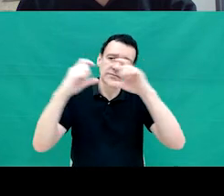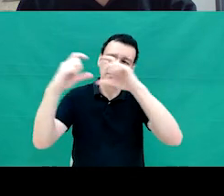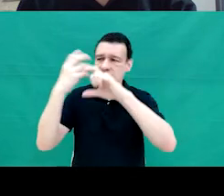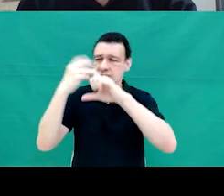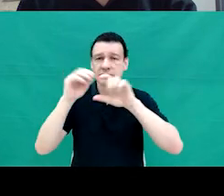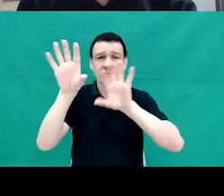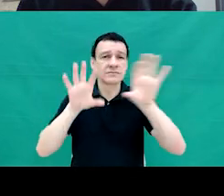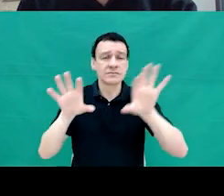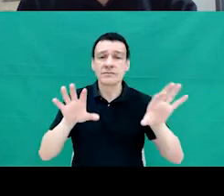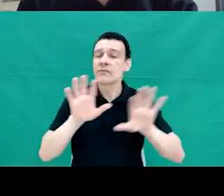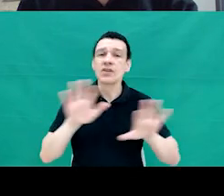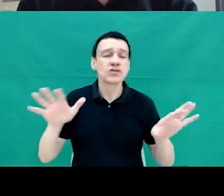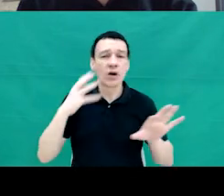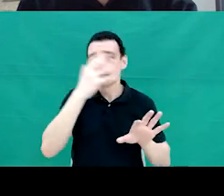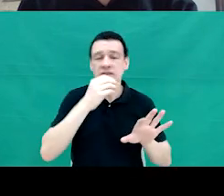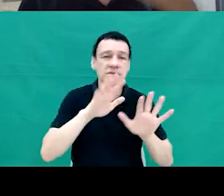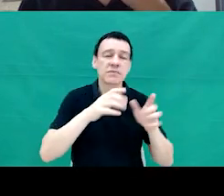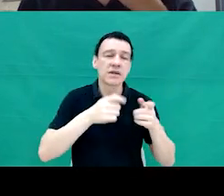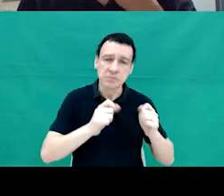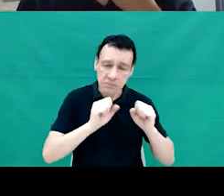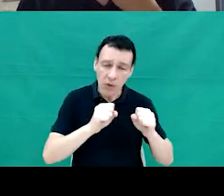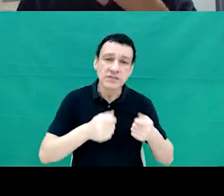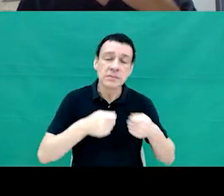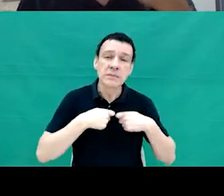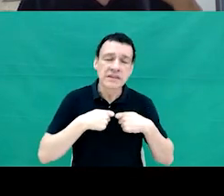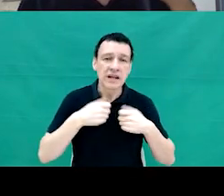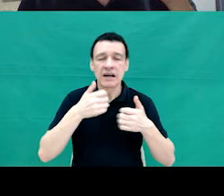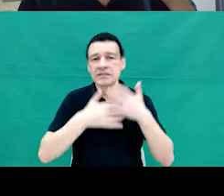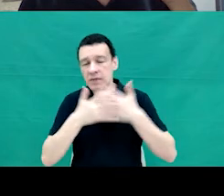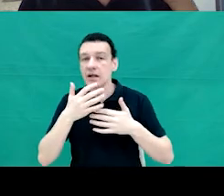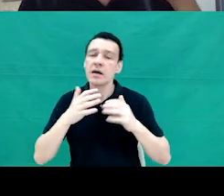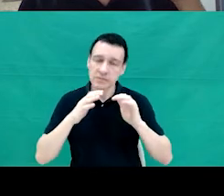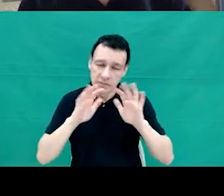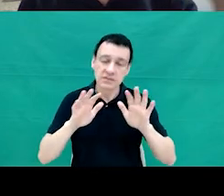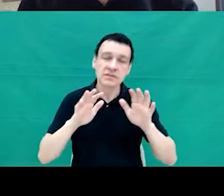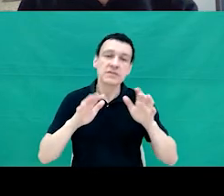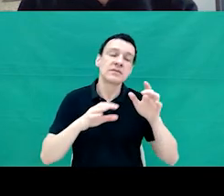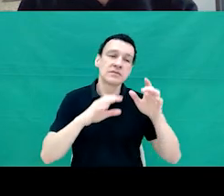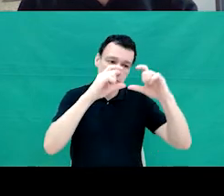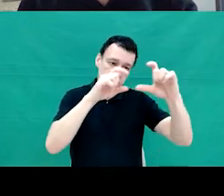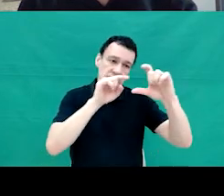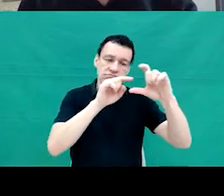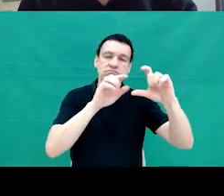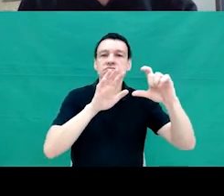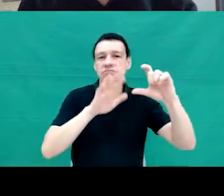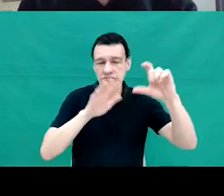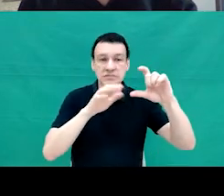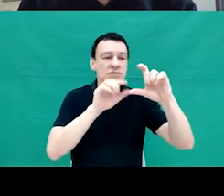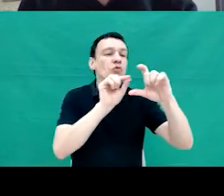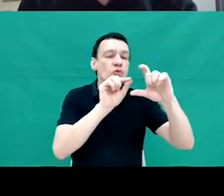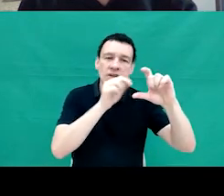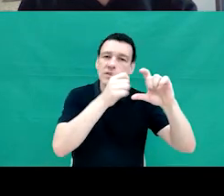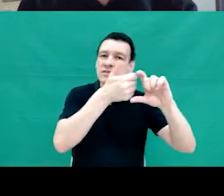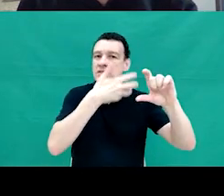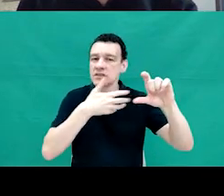e nesse último caso, com a possibilidade de descrição, de passar essa informação para o usuário. A gente